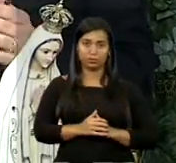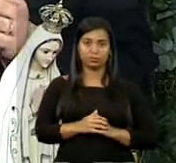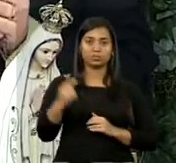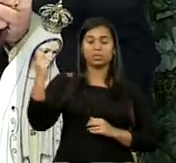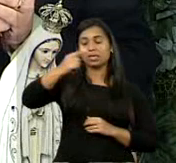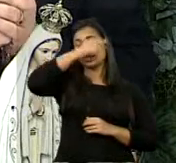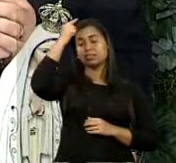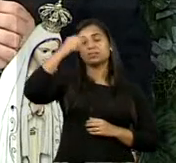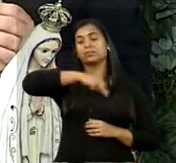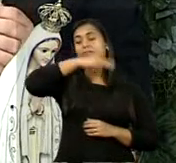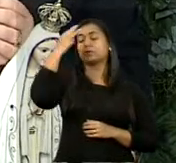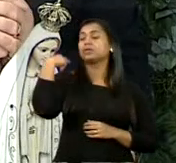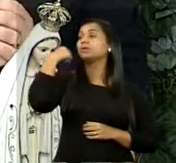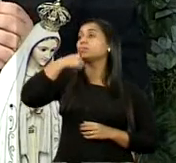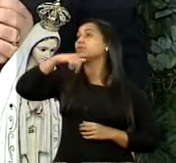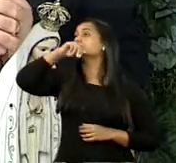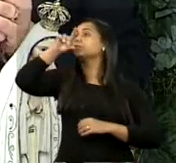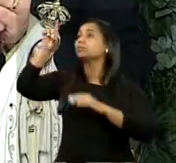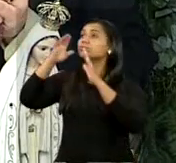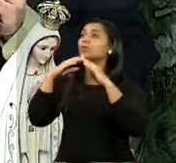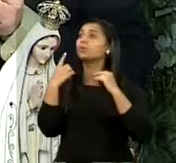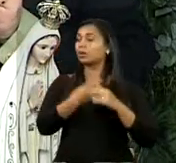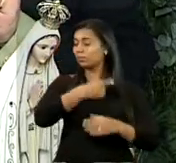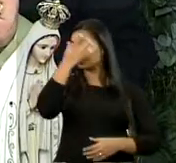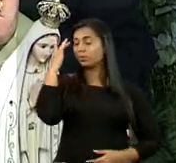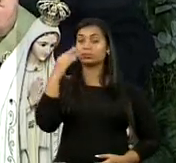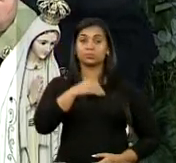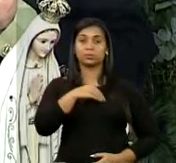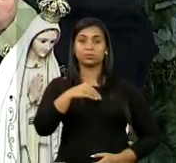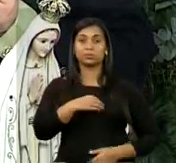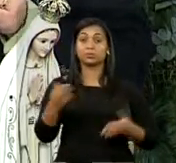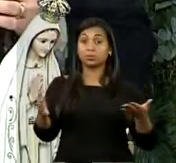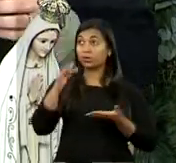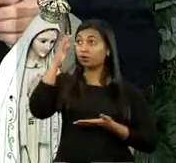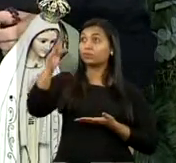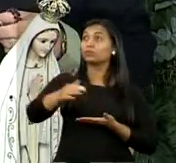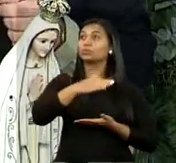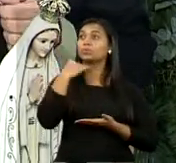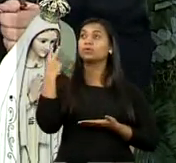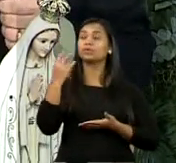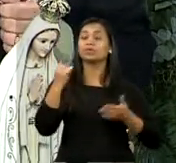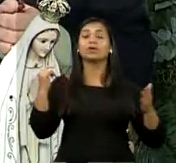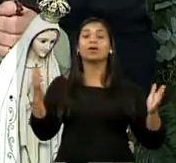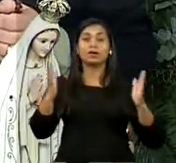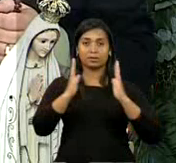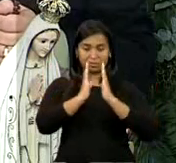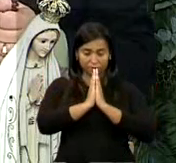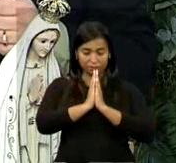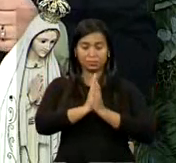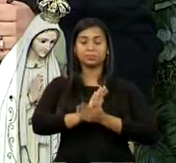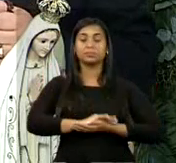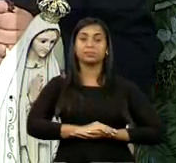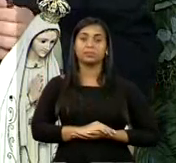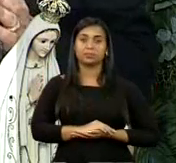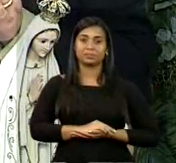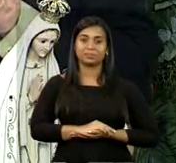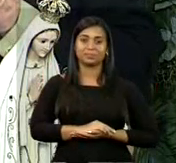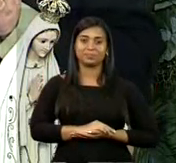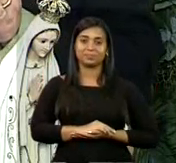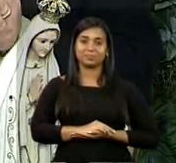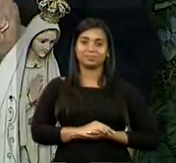ventre, Jesus. Santa Maria, Mãe de Deus, rogai por nós, pecadores, agora e na hora de nossa morte.